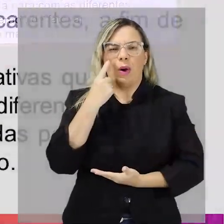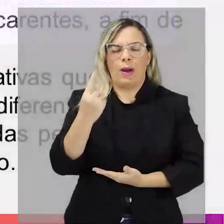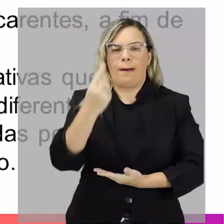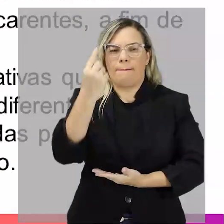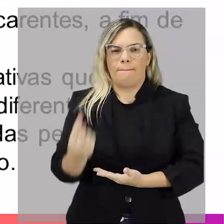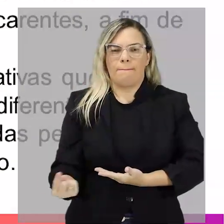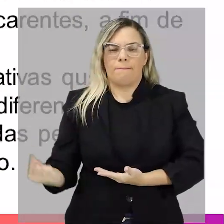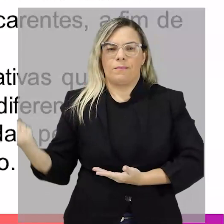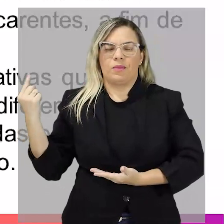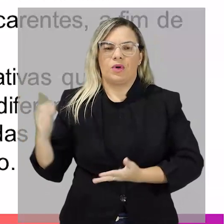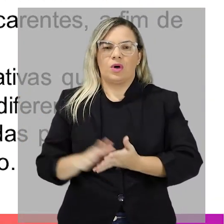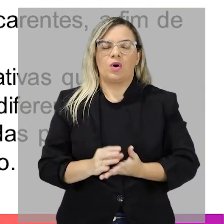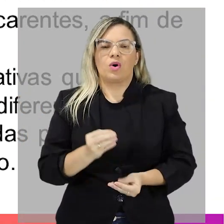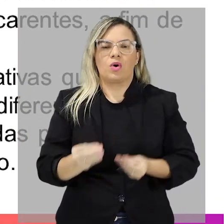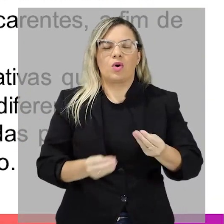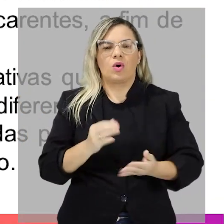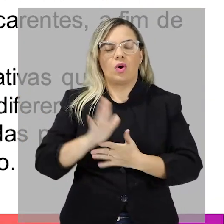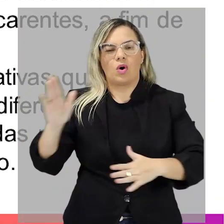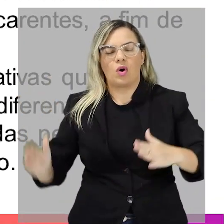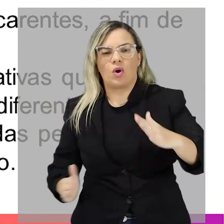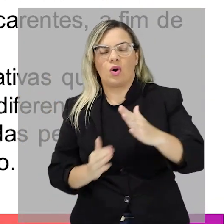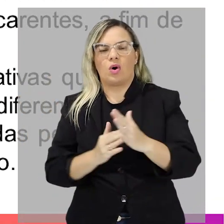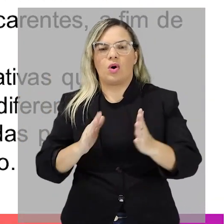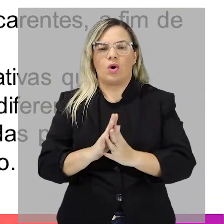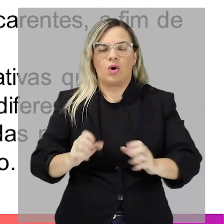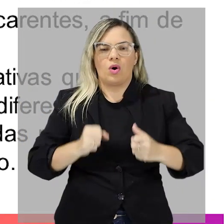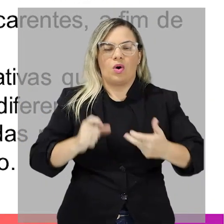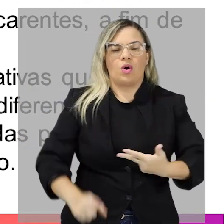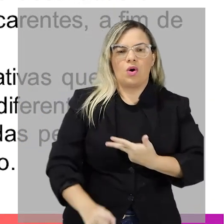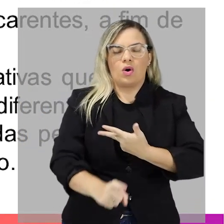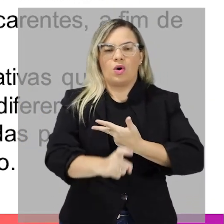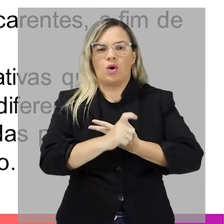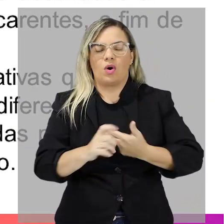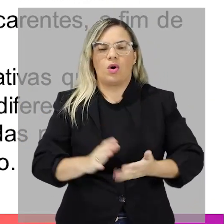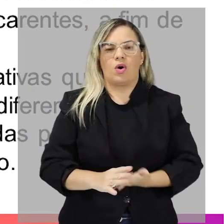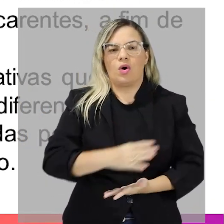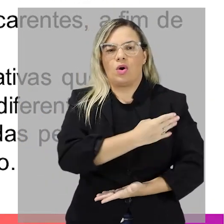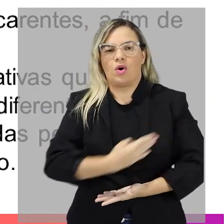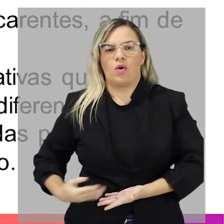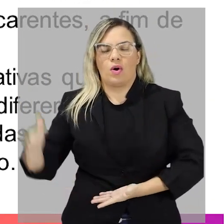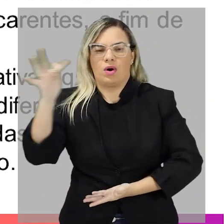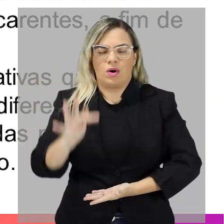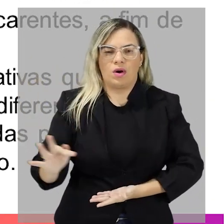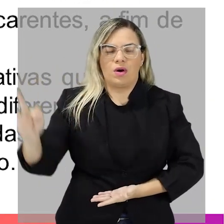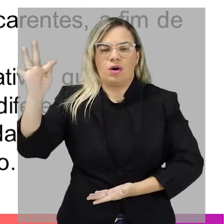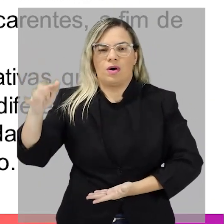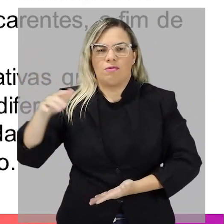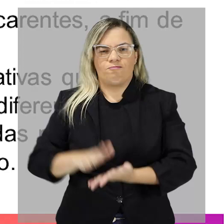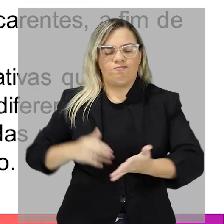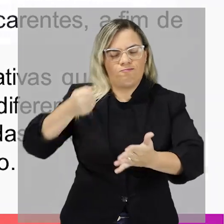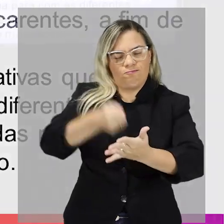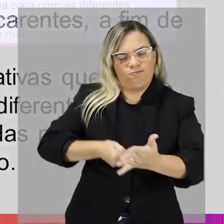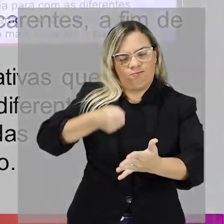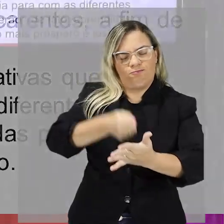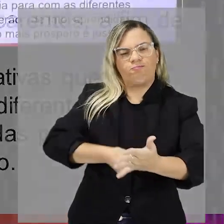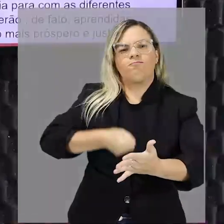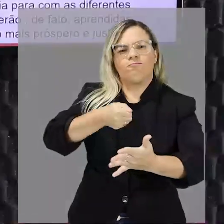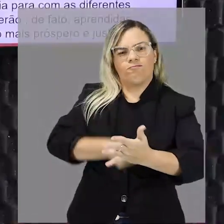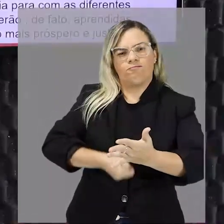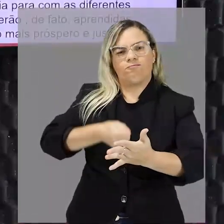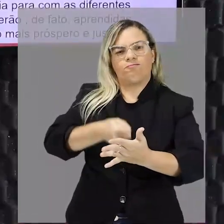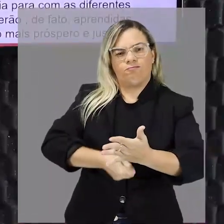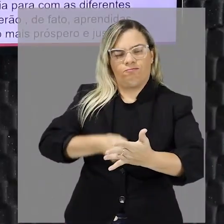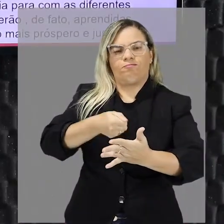diz: como órgão máximo do Poder Executivo, o governo federal. É dever do governo